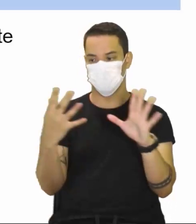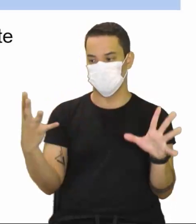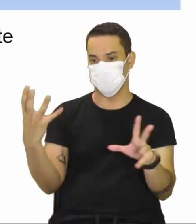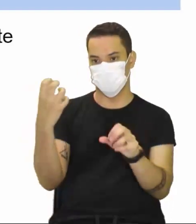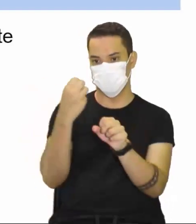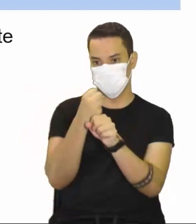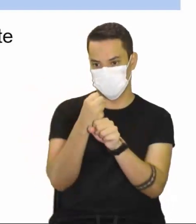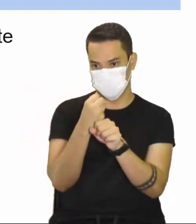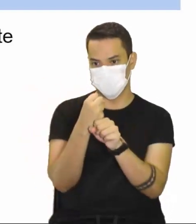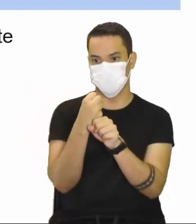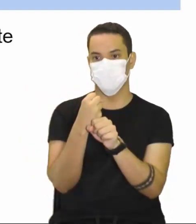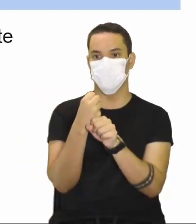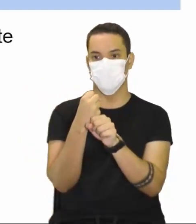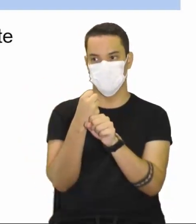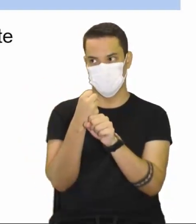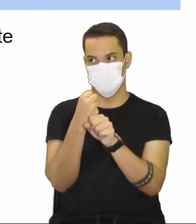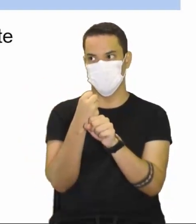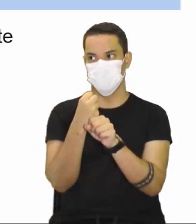soma